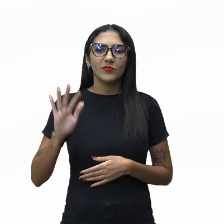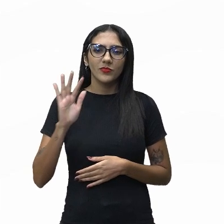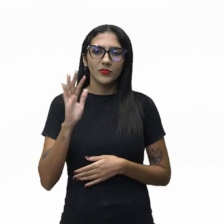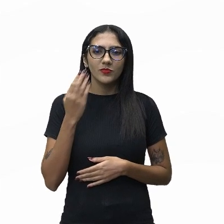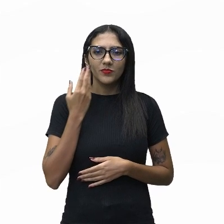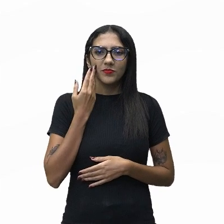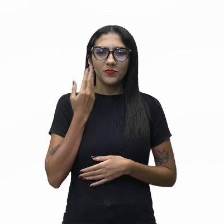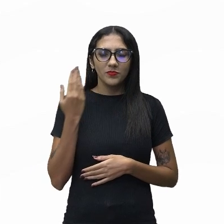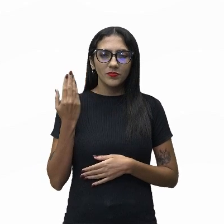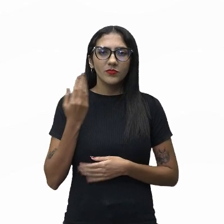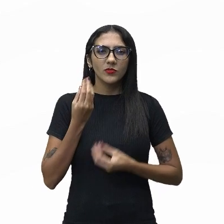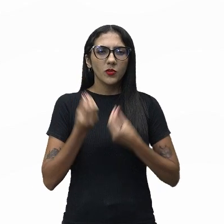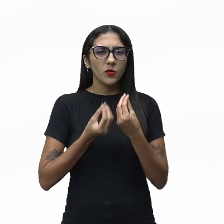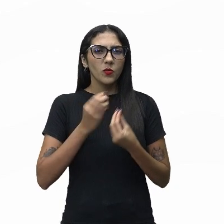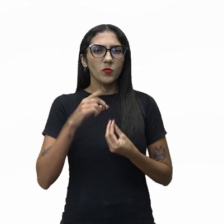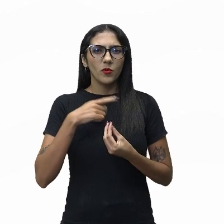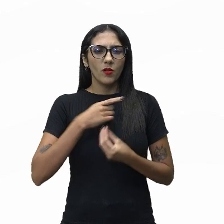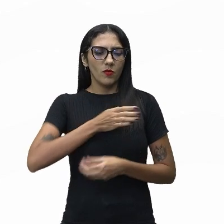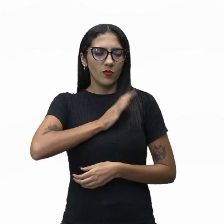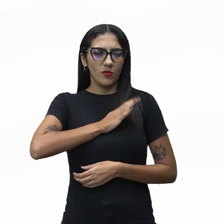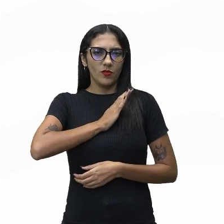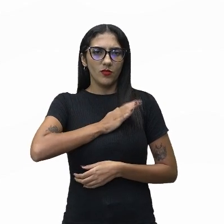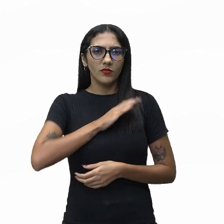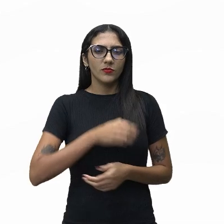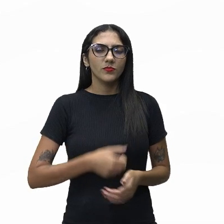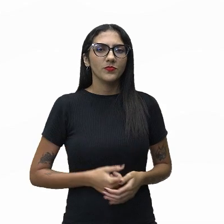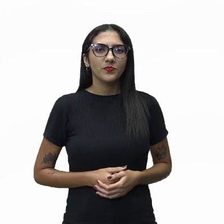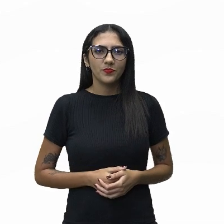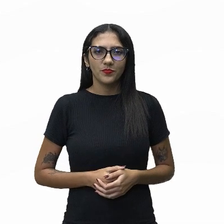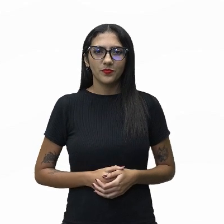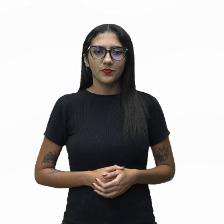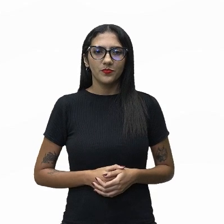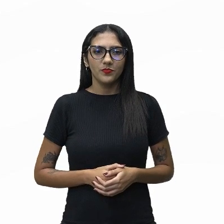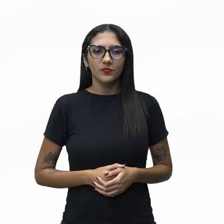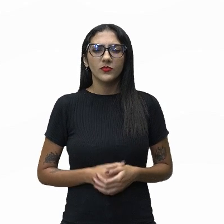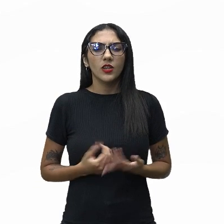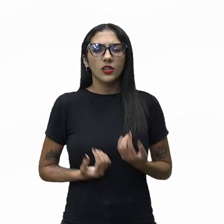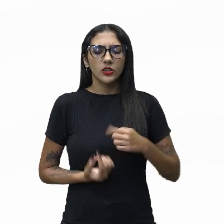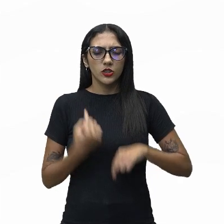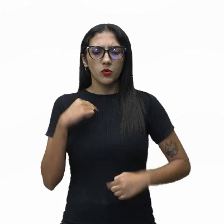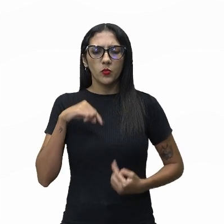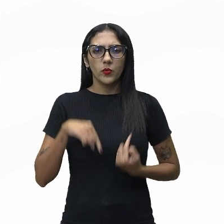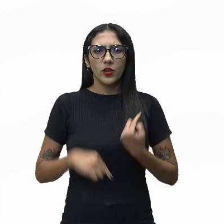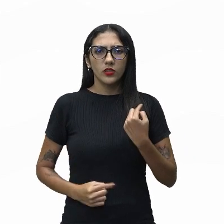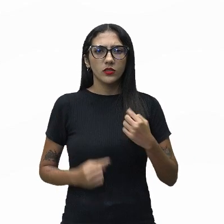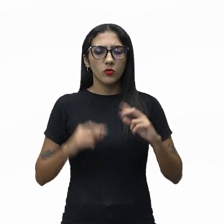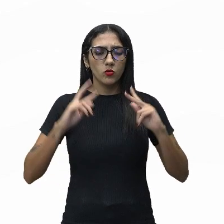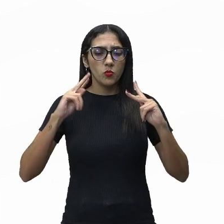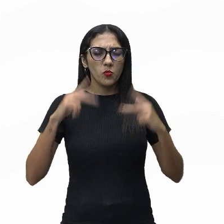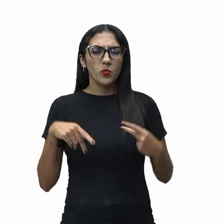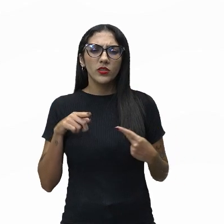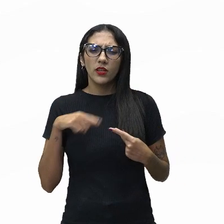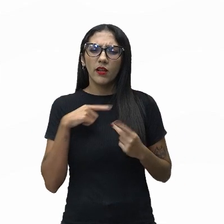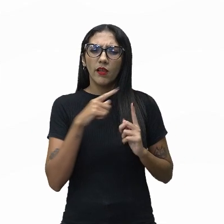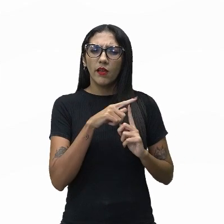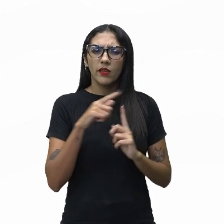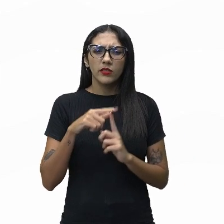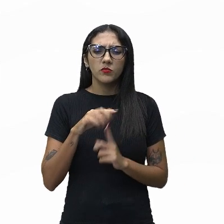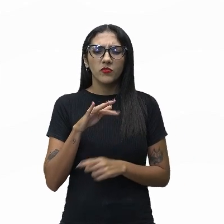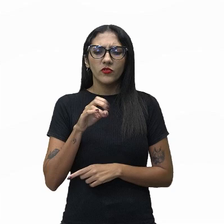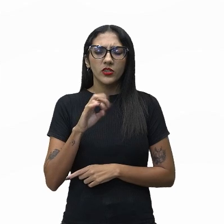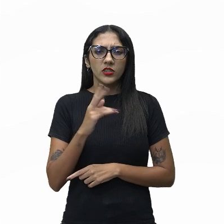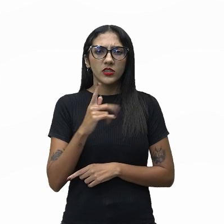A anatomia do nosso coração. E a gente pode dizer que a circulação humana, ela é fechada ela